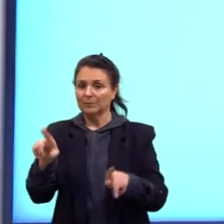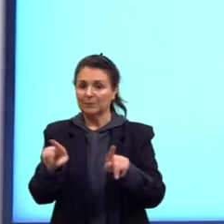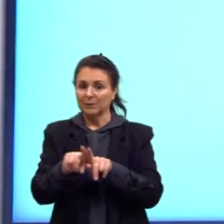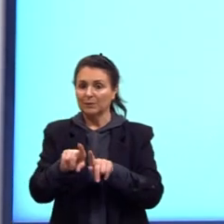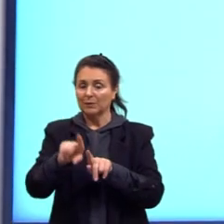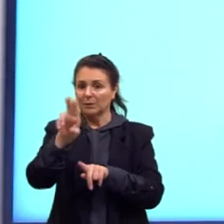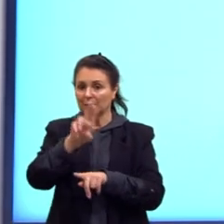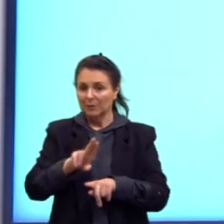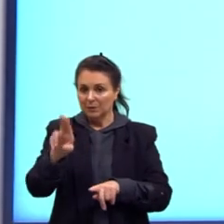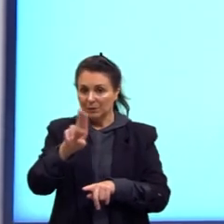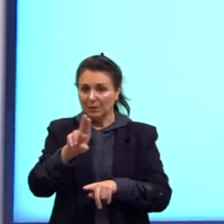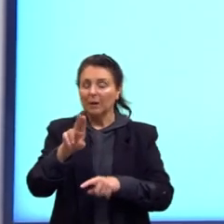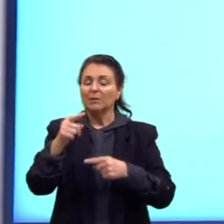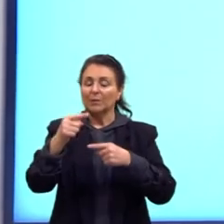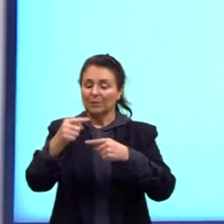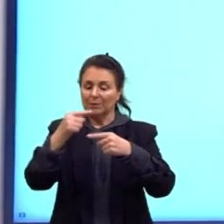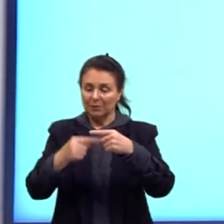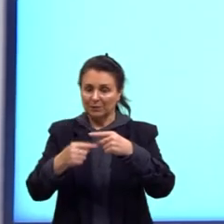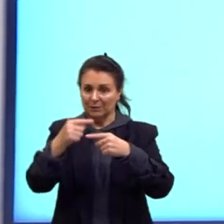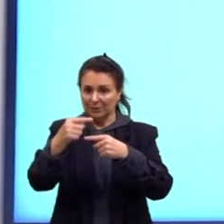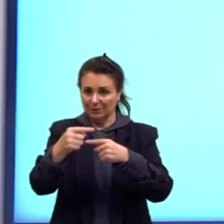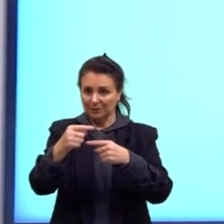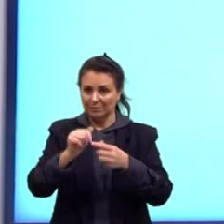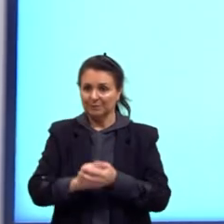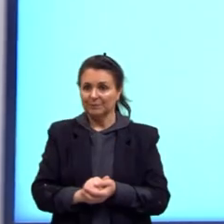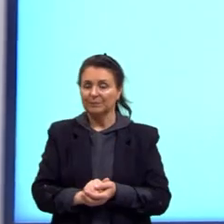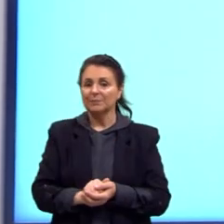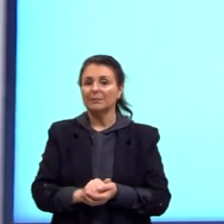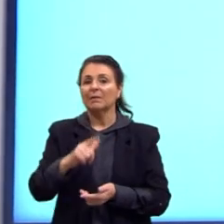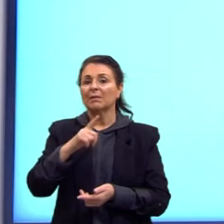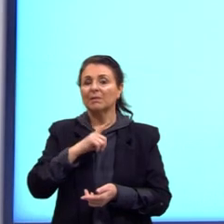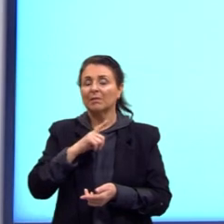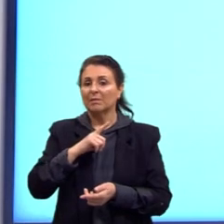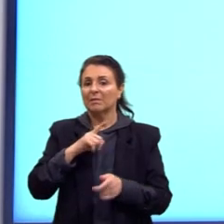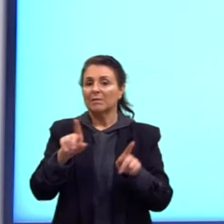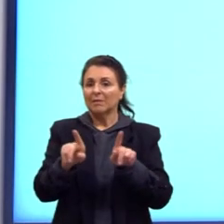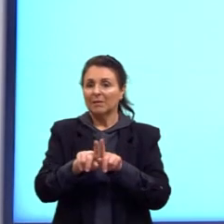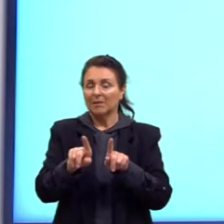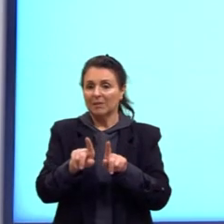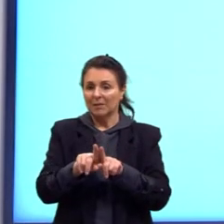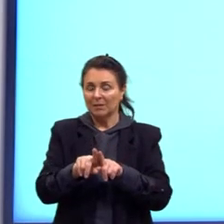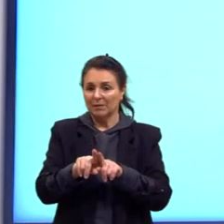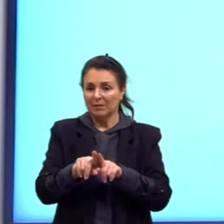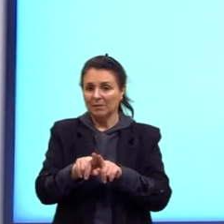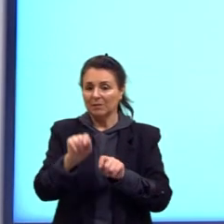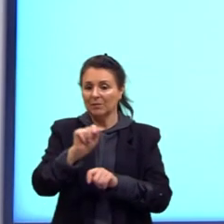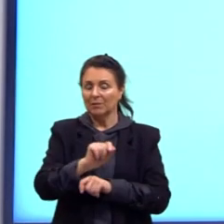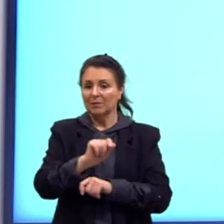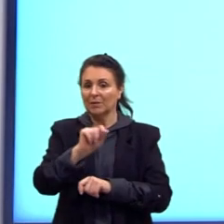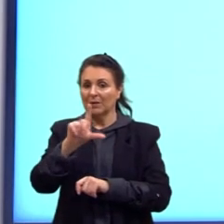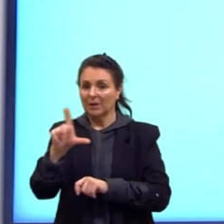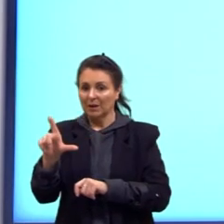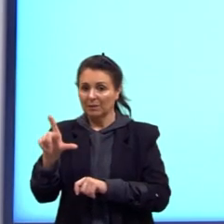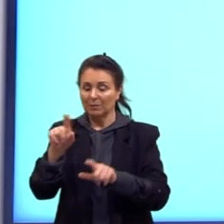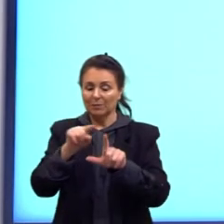os lados são proporcionais nós temos então aqui o caso lado-ângulo-lado